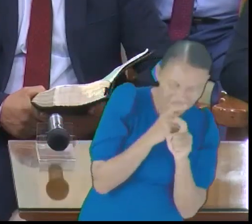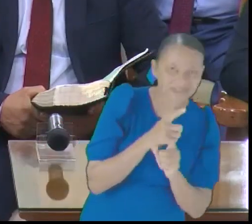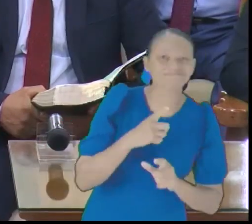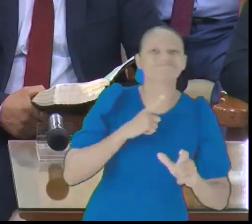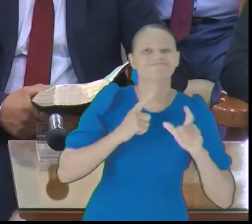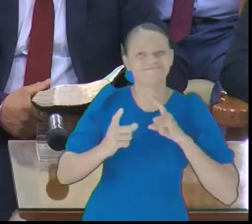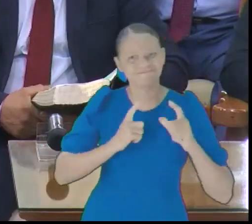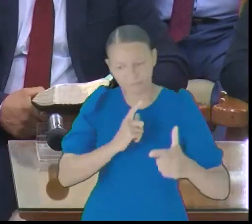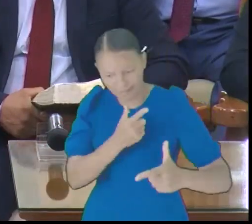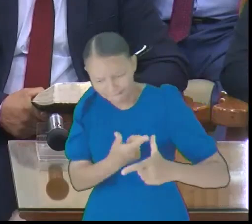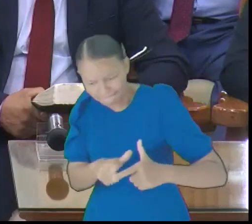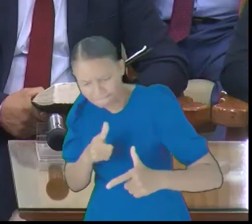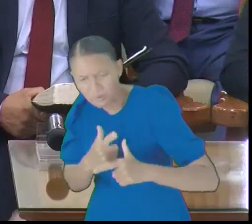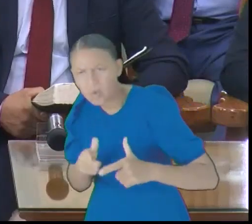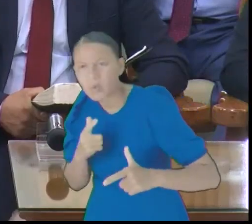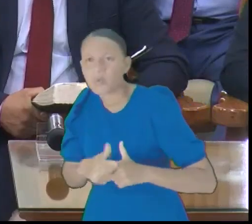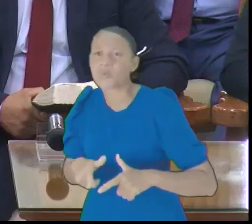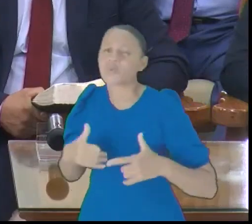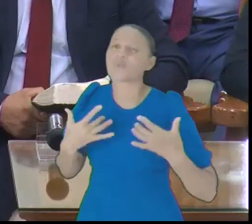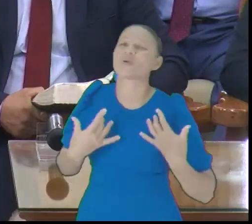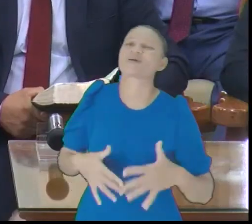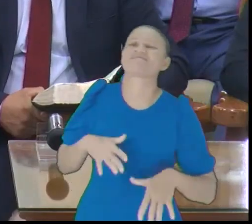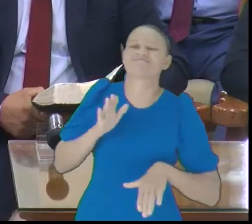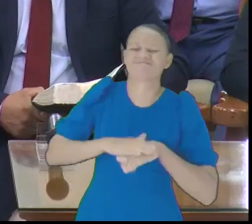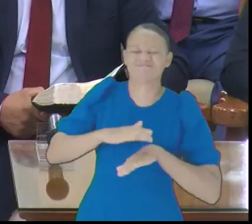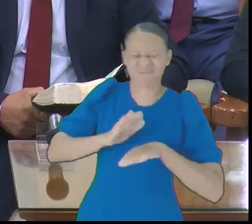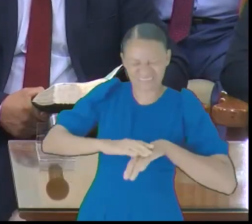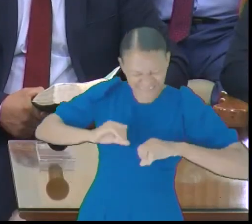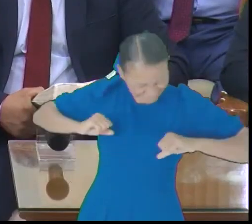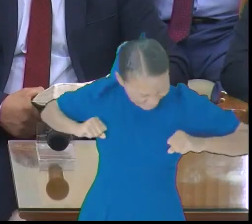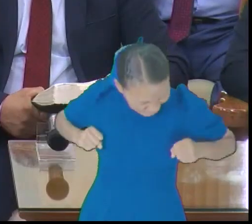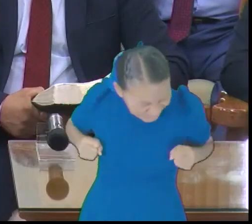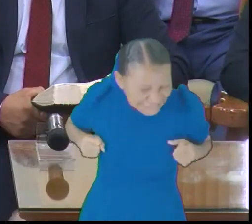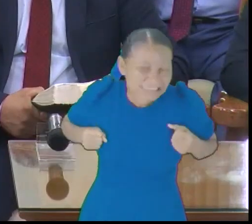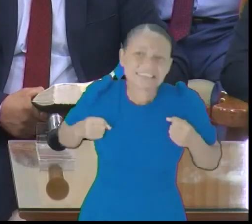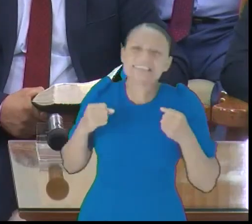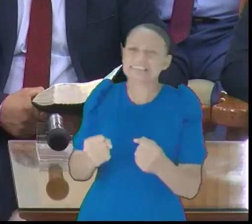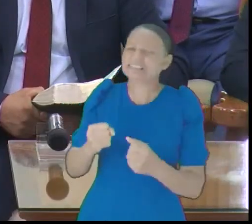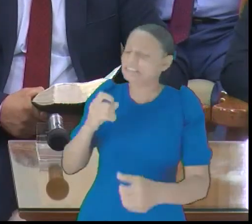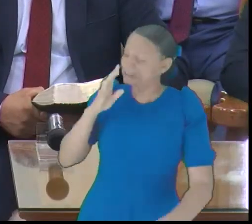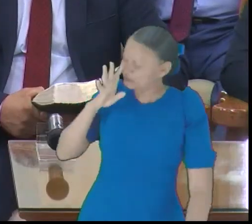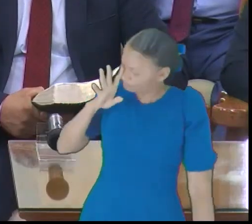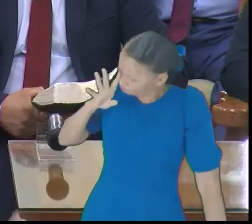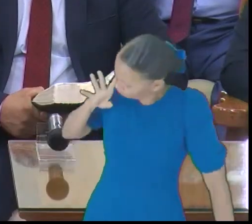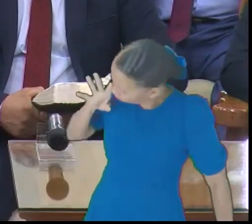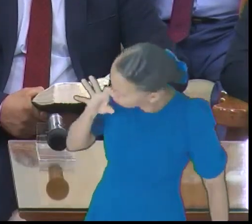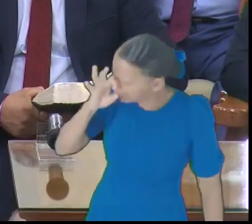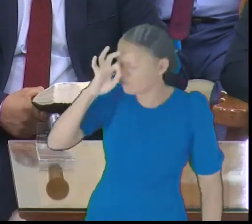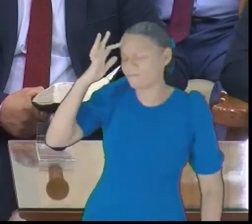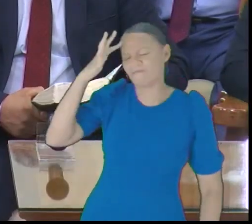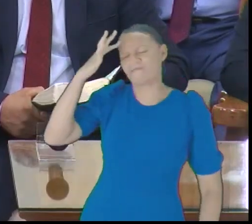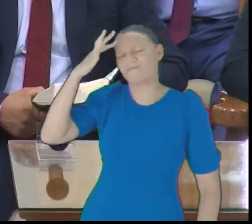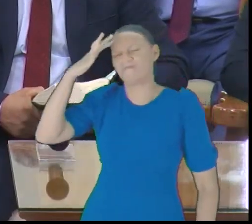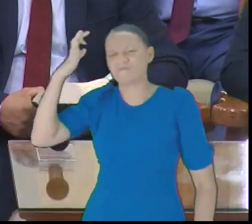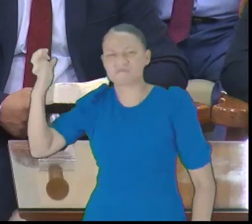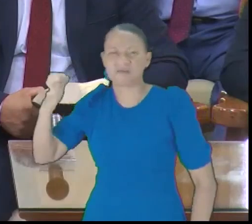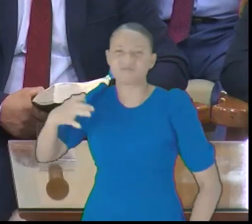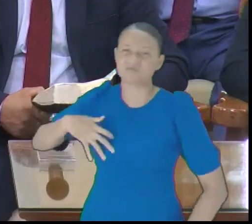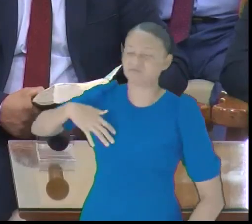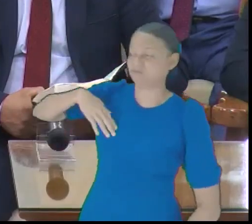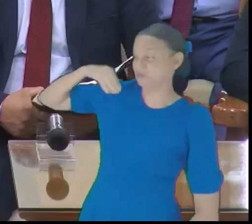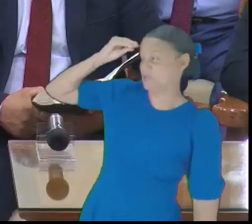você tem enfrentado, mas você tem persistido na sua fé. Você não tem largado a